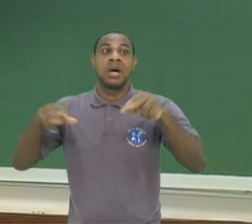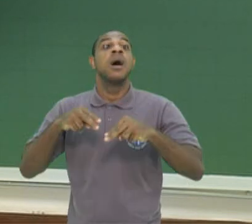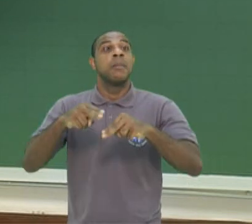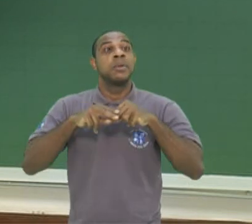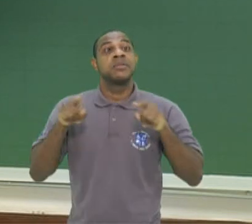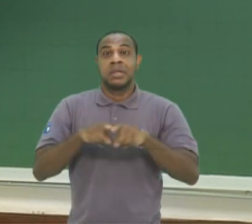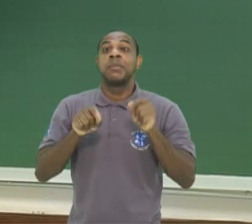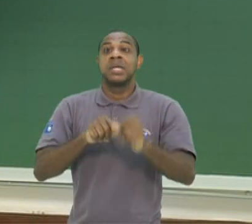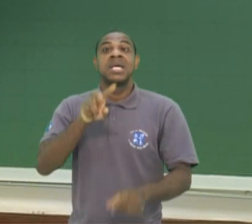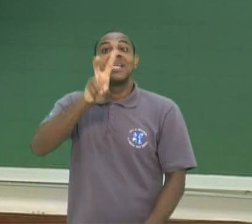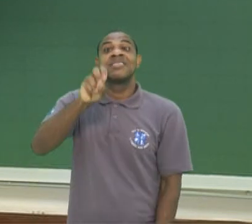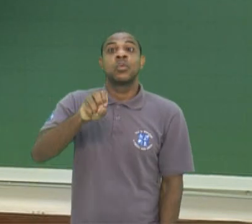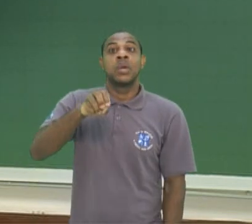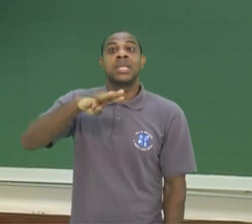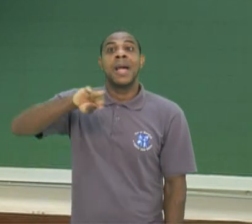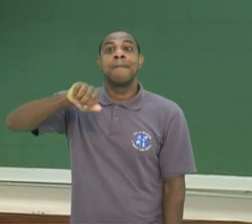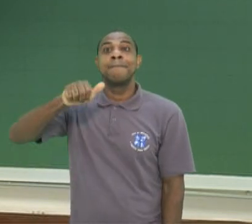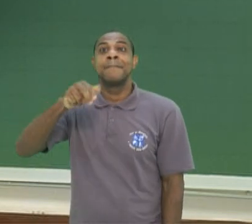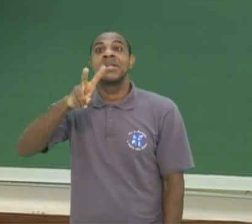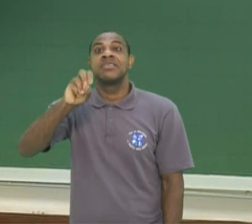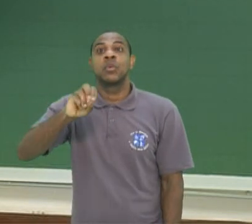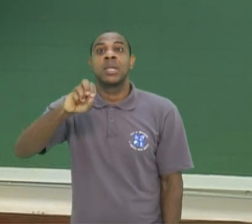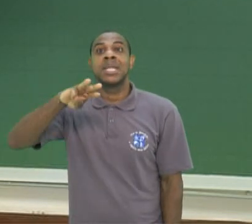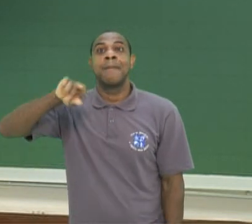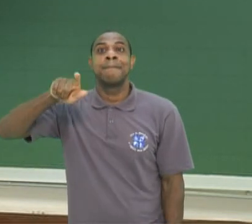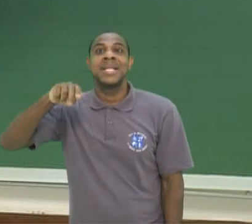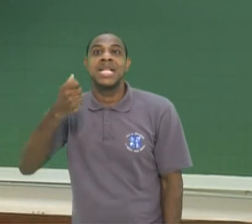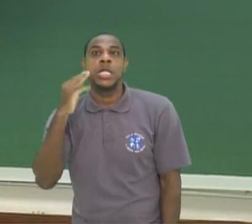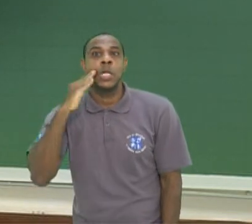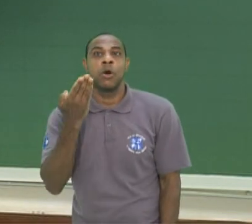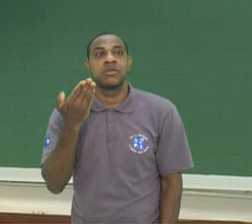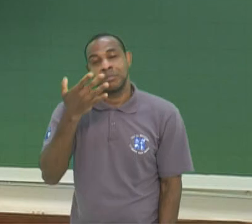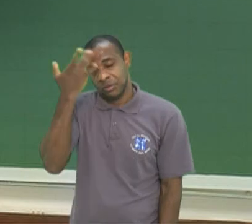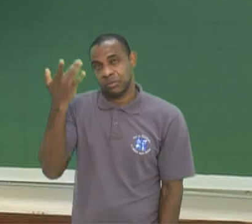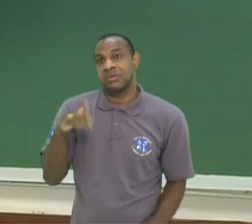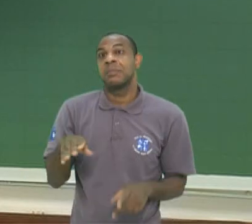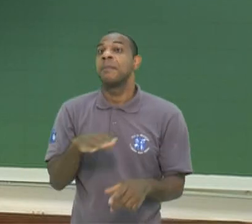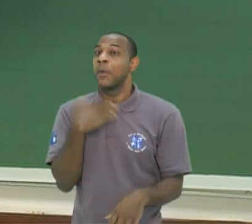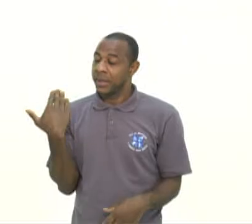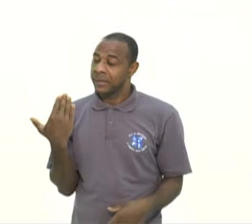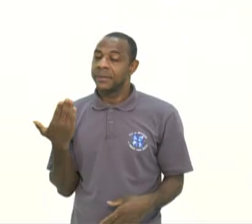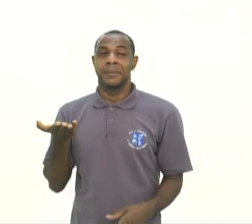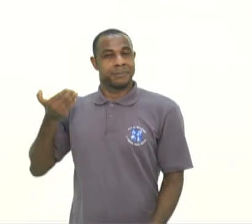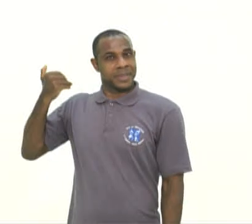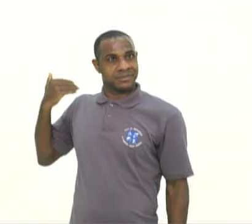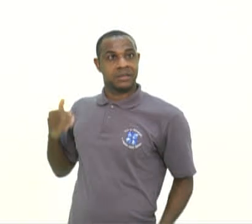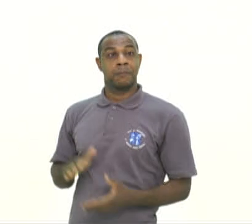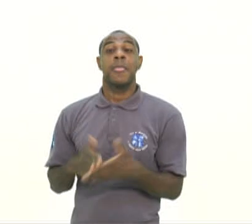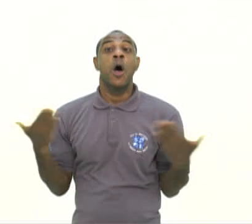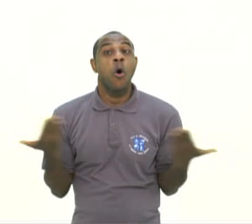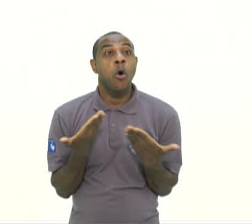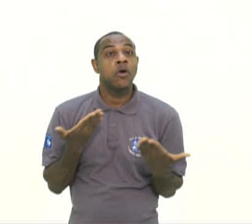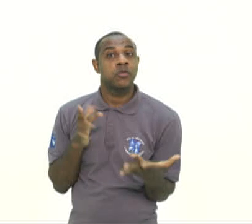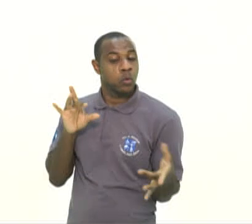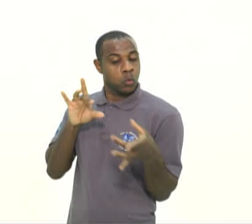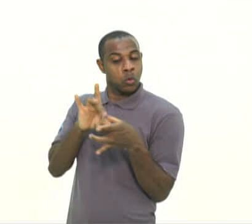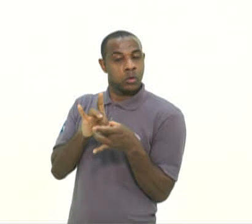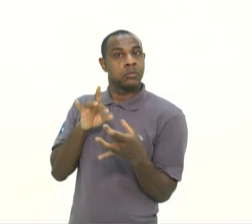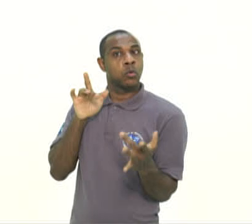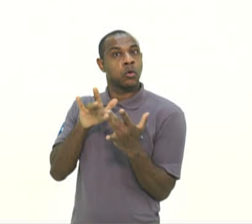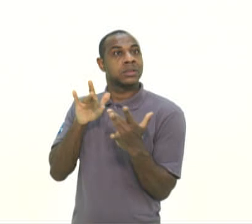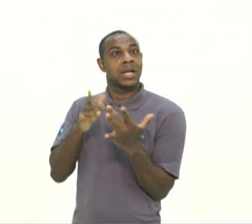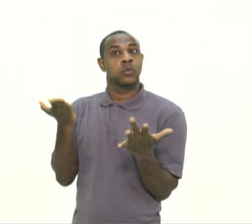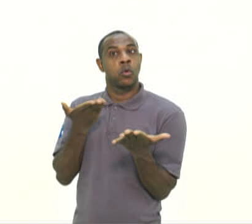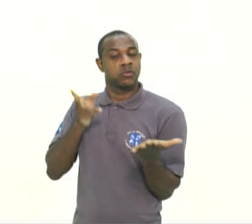pessoas que foram afetadas e perderam a vida por conta da pandemia. O contato hoje ele é